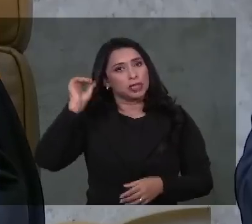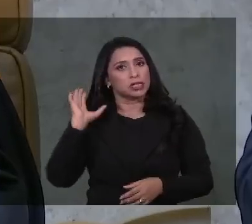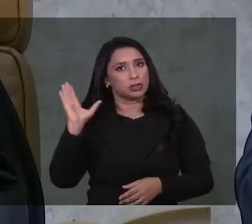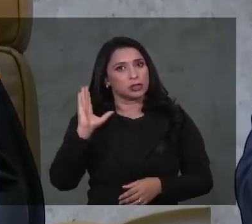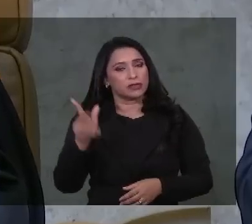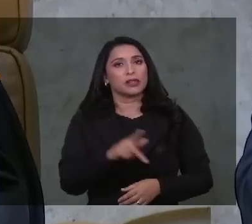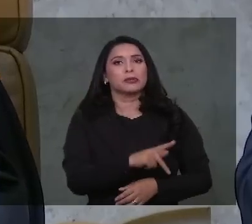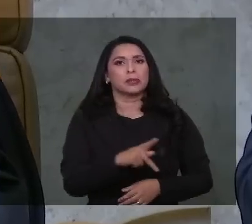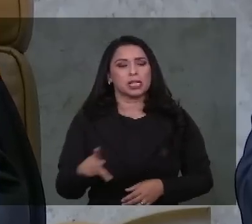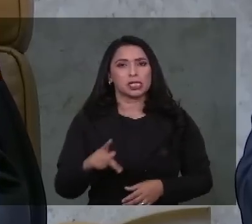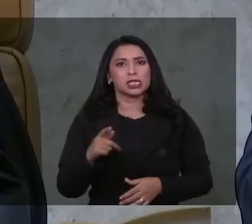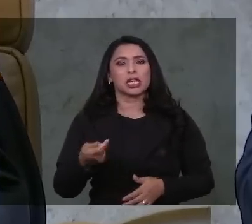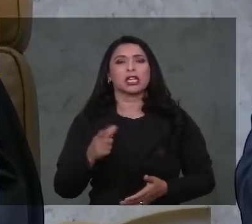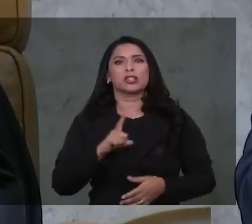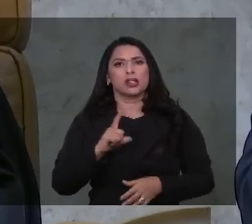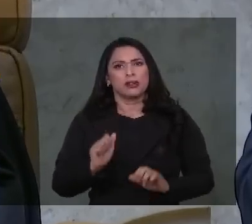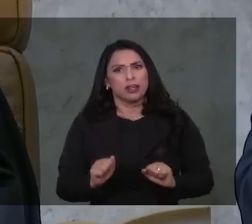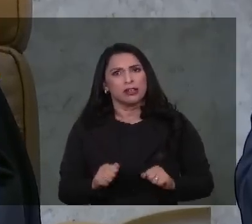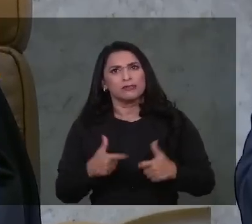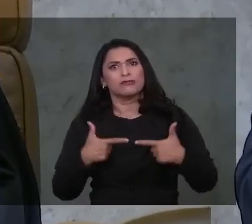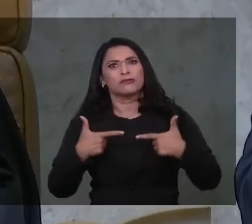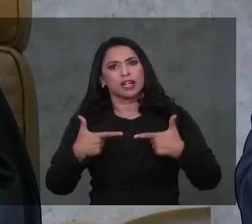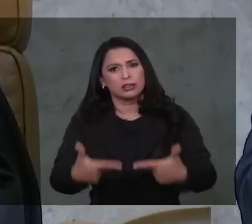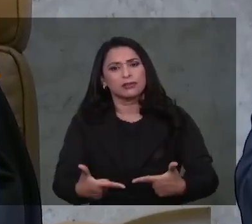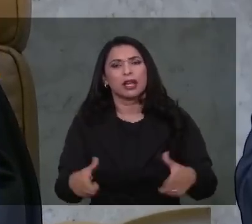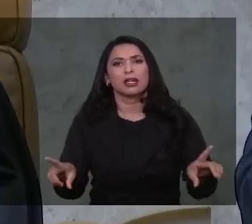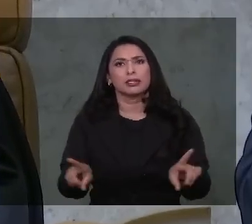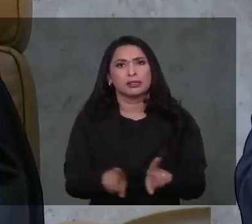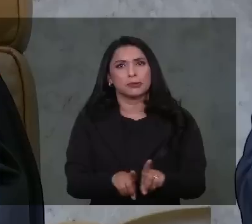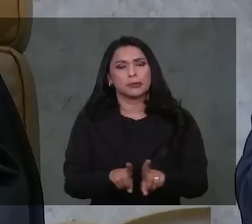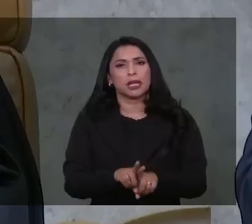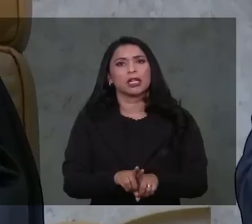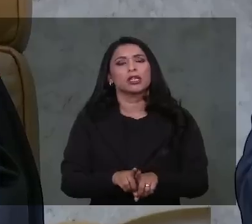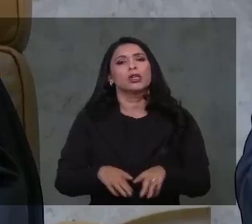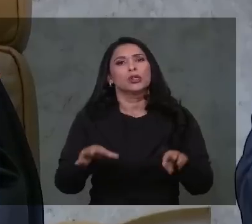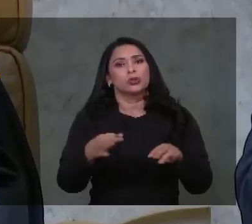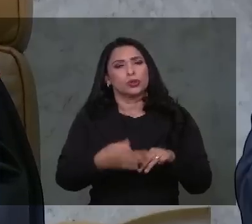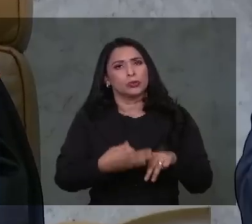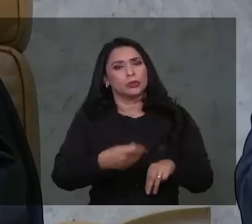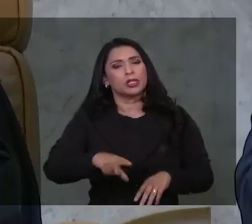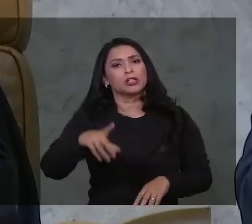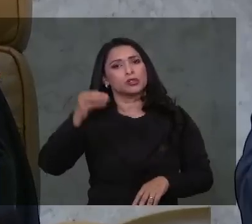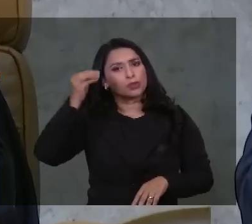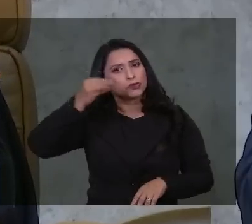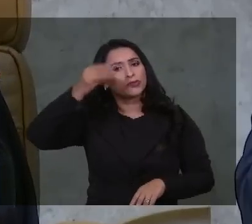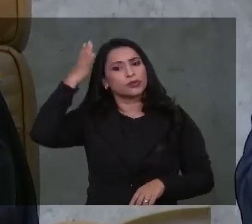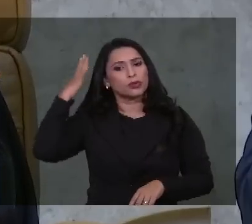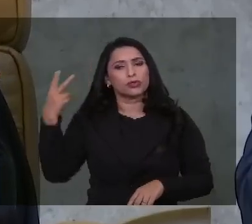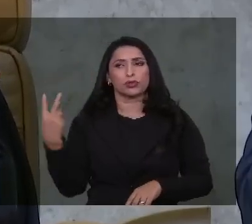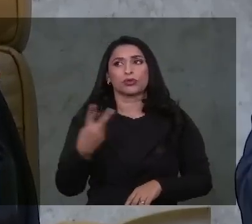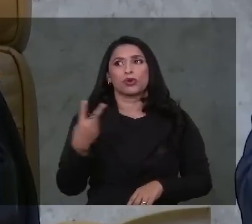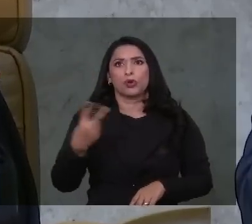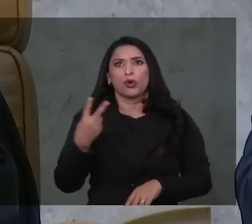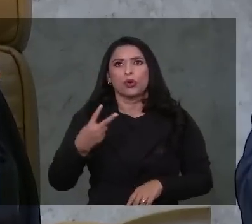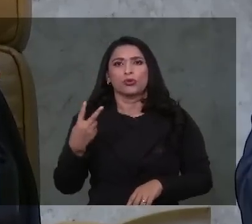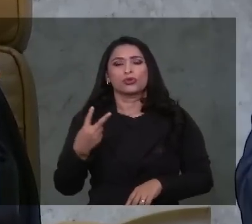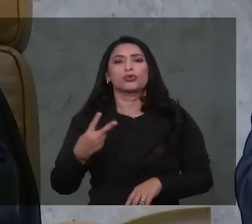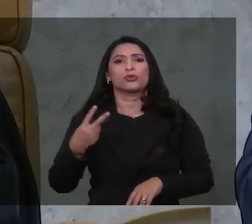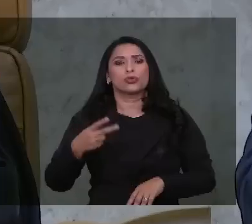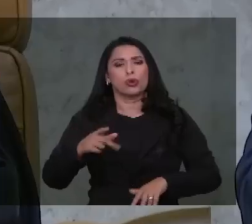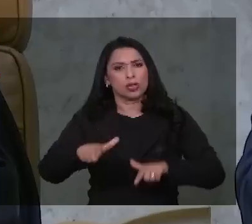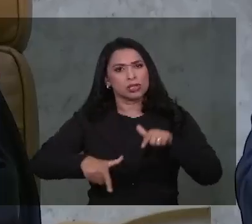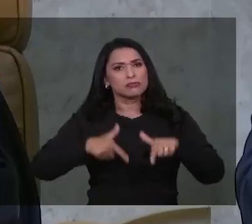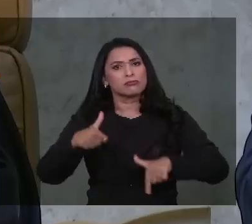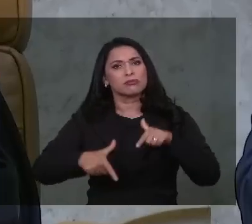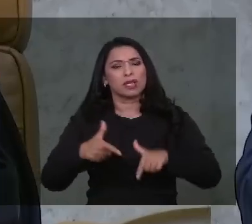procurou enfrentar, e já anteriormente na do querido ministro Luiz Fux, ambos que procuraram enfrentar, dentro dos nossos limites,